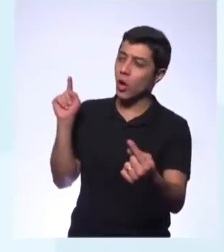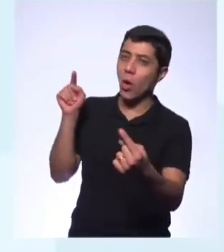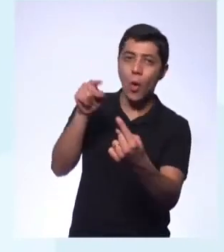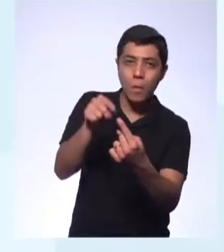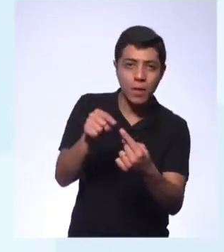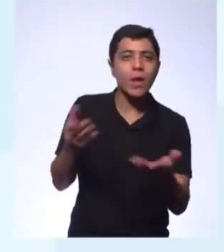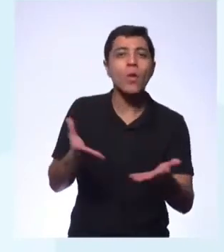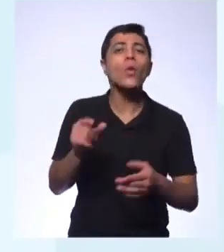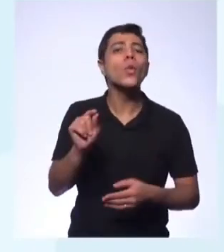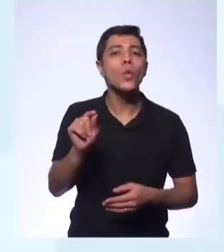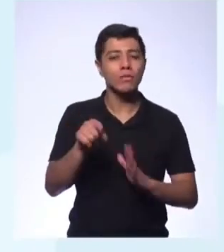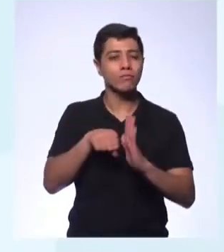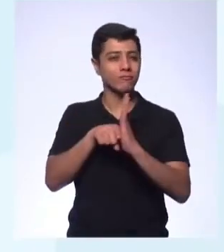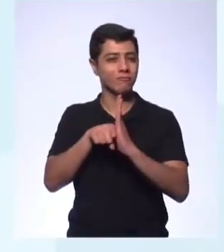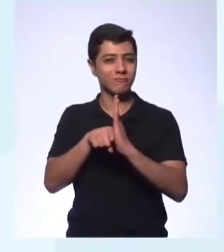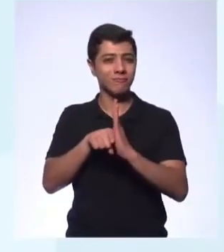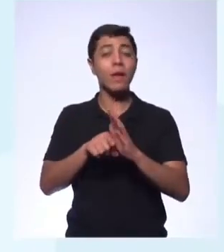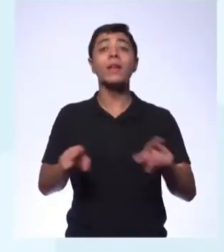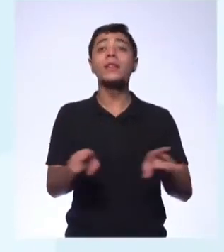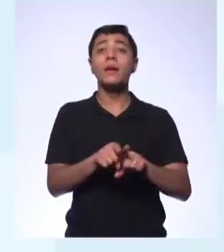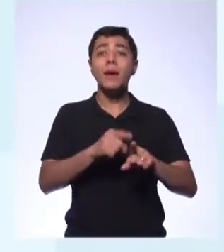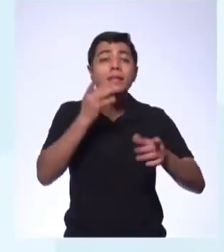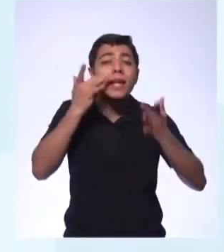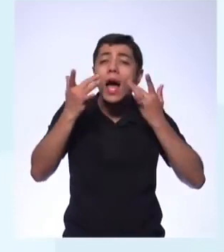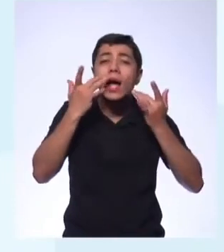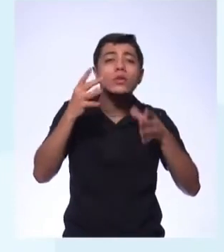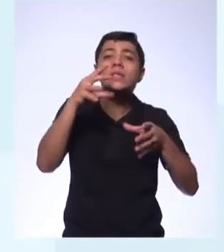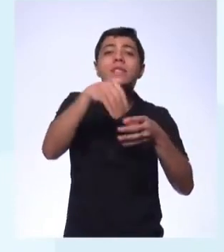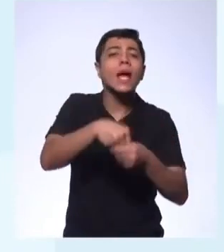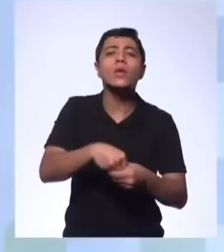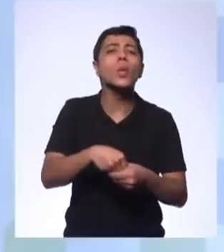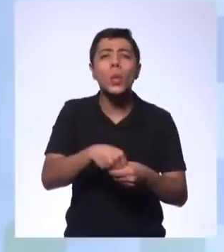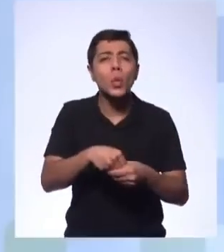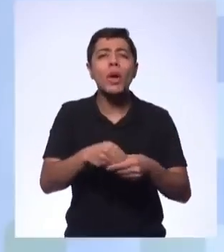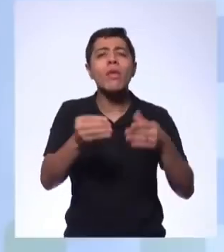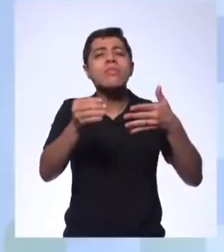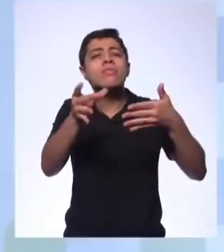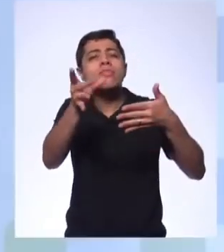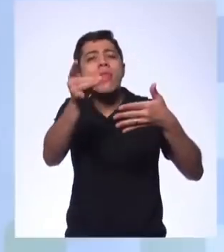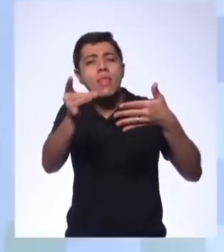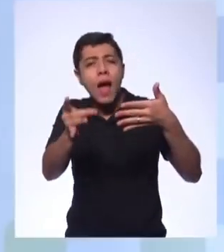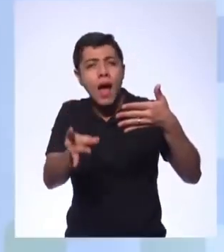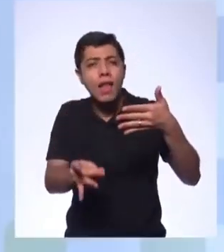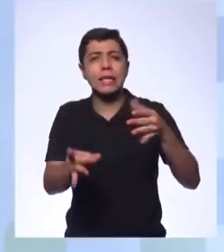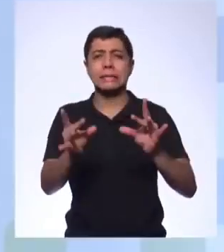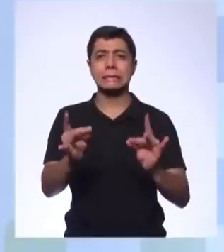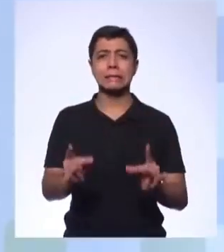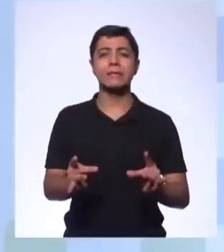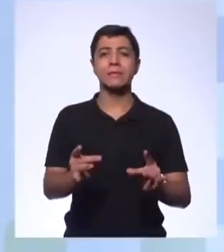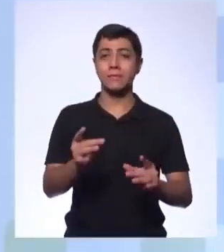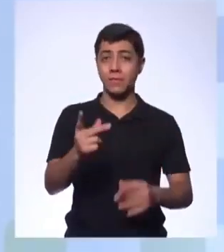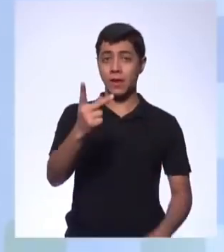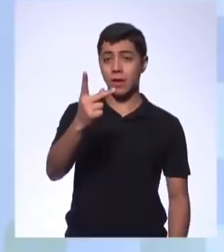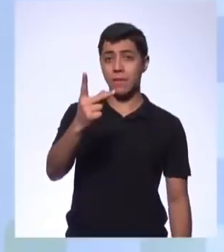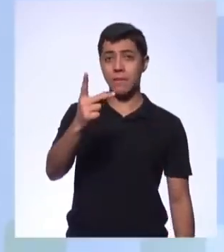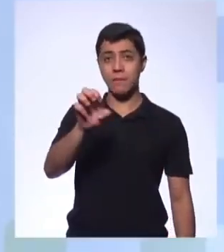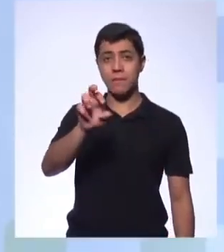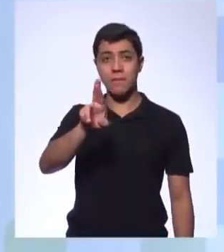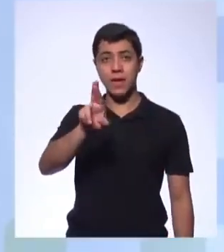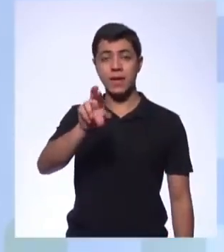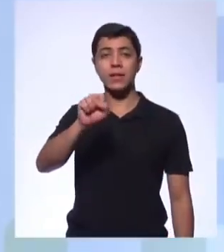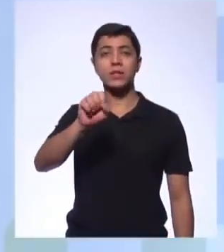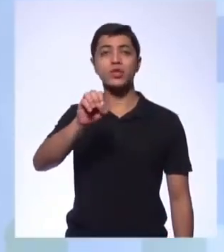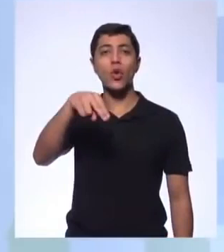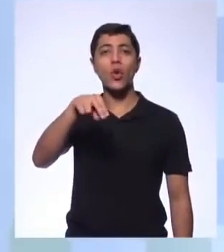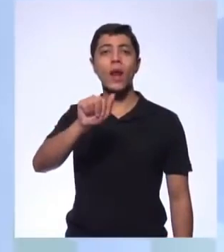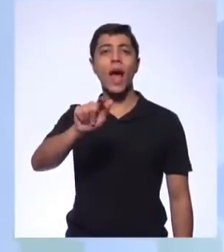texto teatral, como personagens, enredo, rubricas, né? Então, é isto. Personagem é quem atua no teatro, né? A